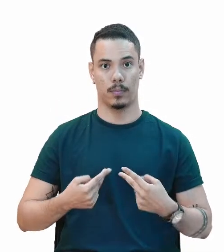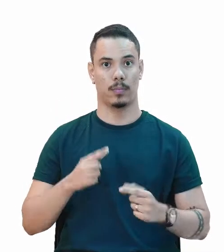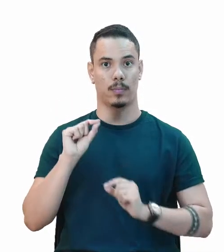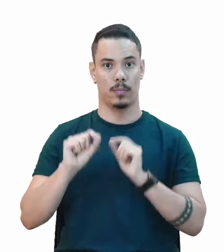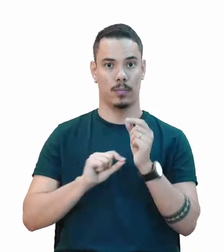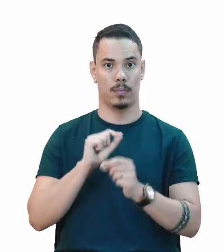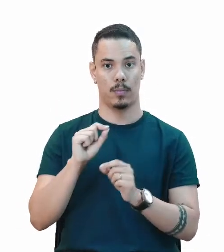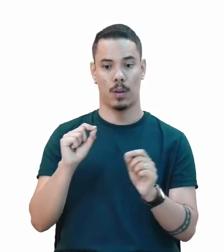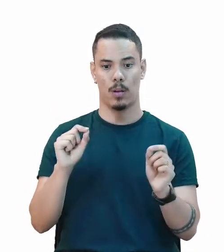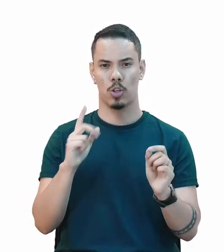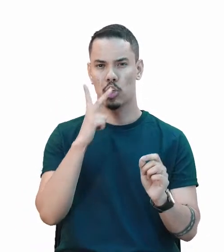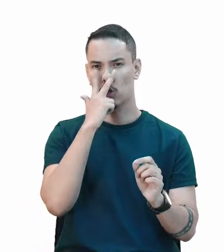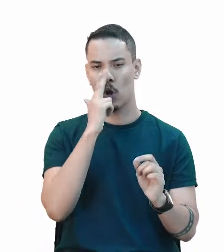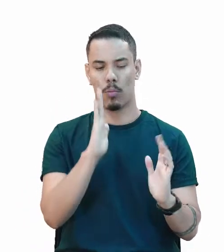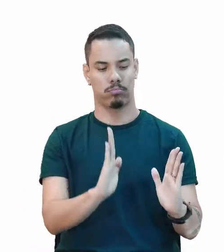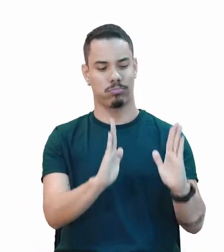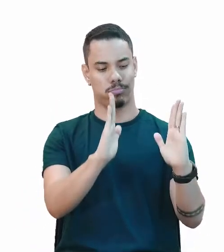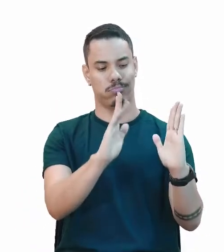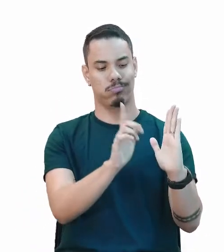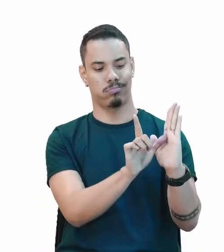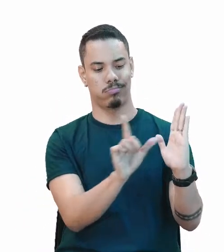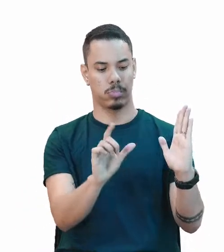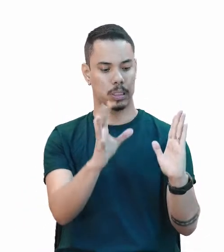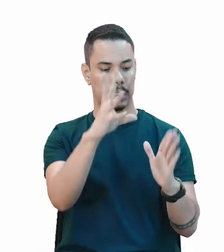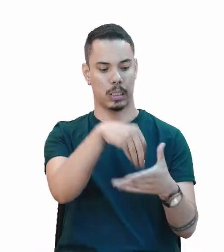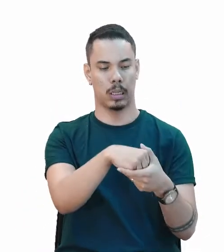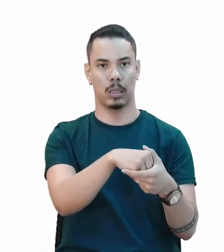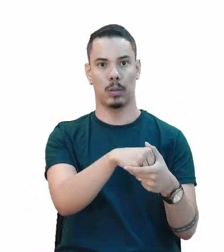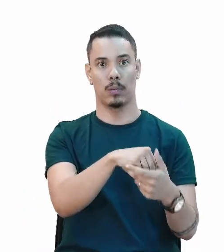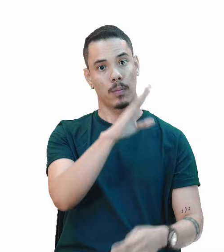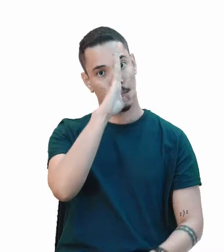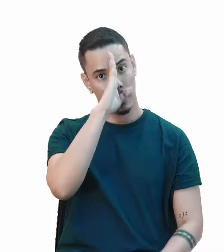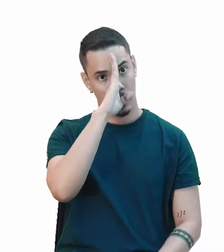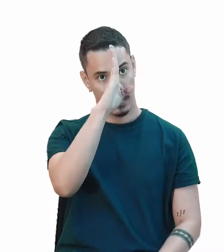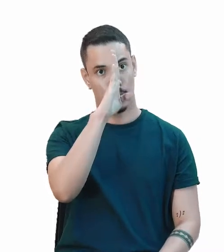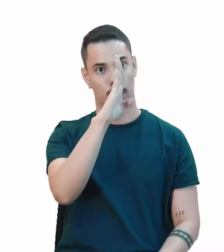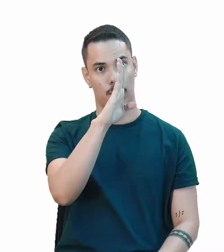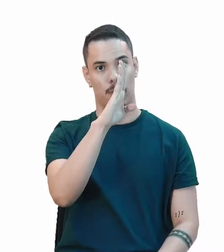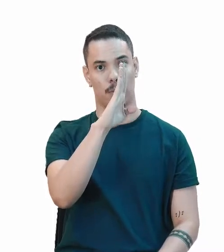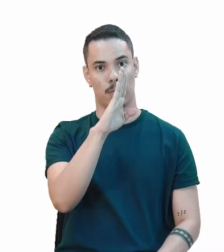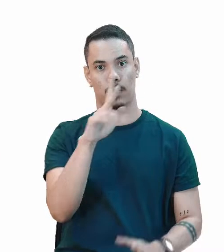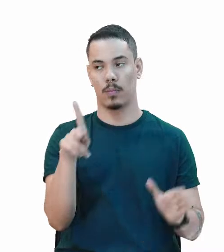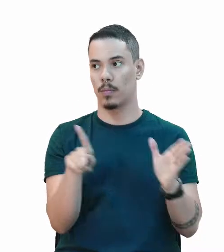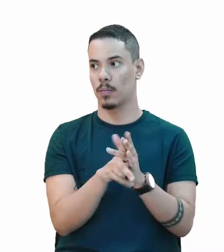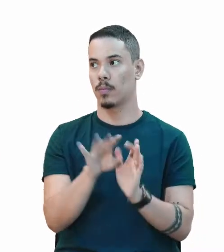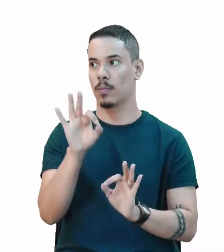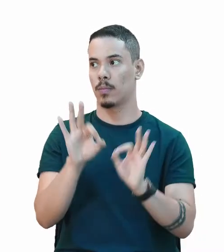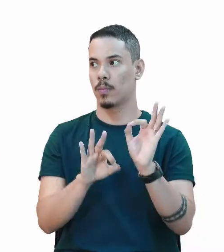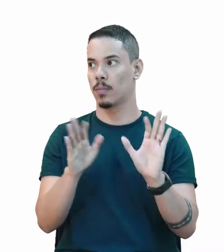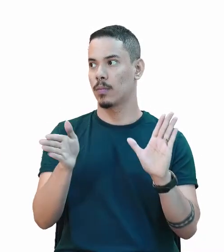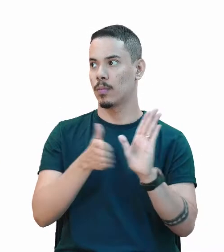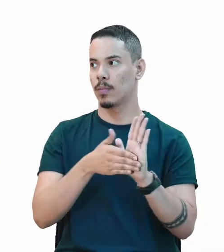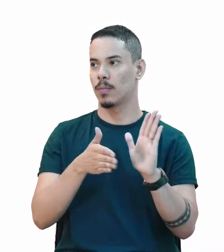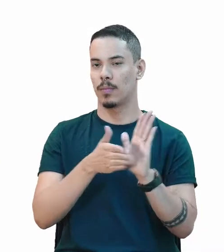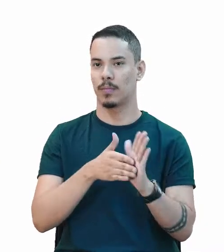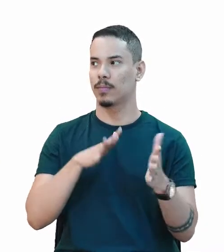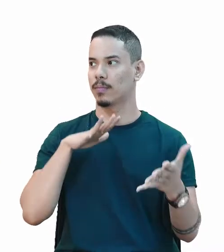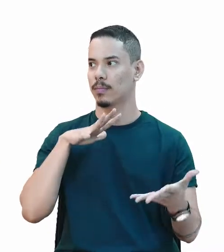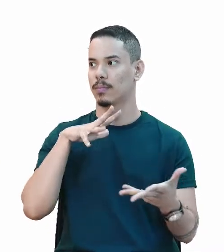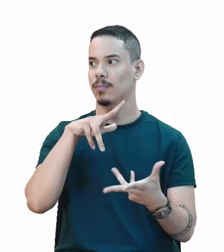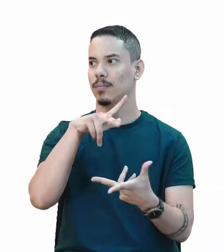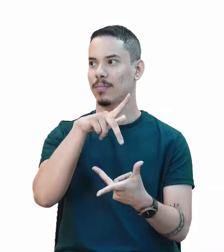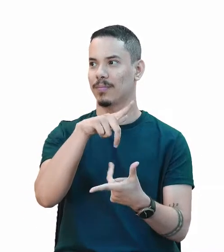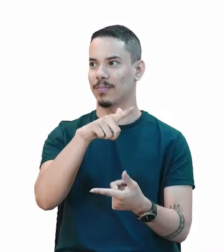uma parte, uma peça na grande ordem e propósito do mundo. O